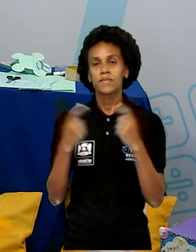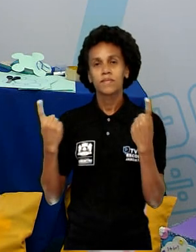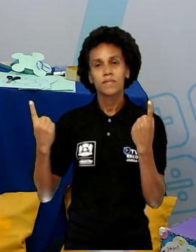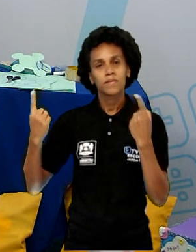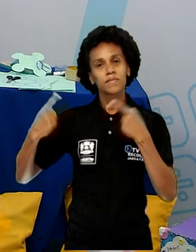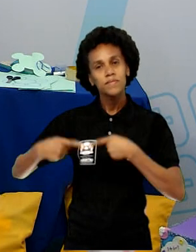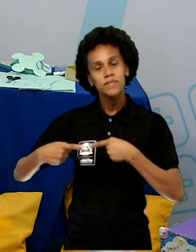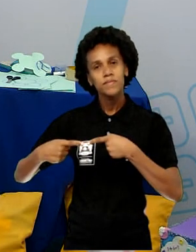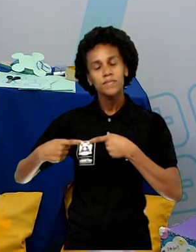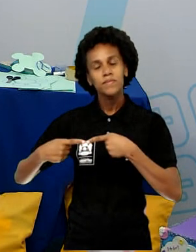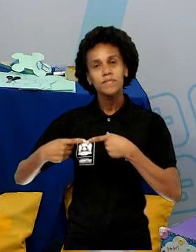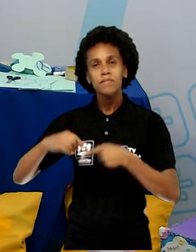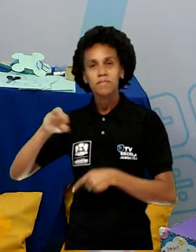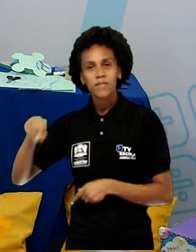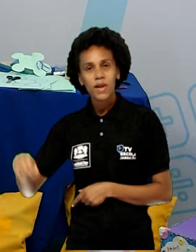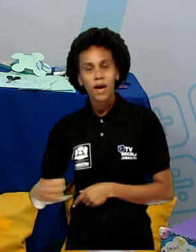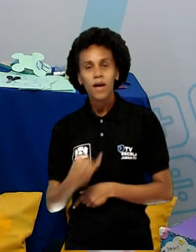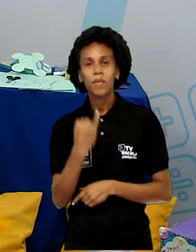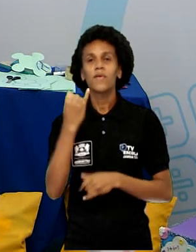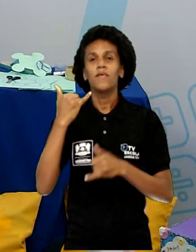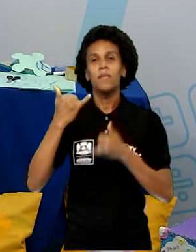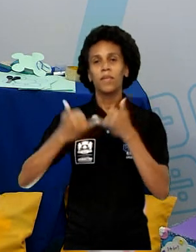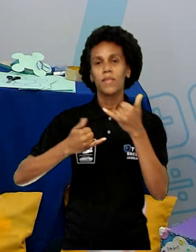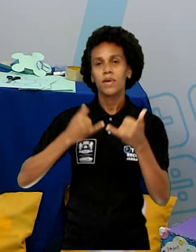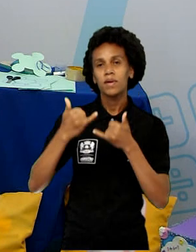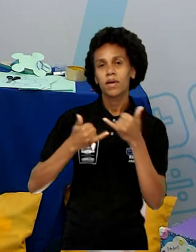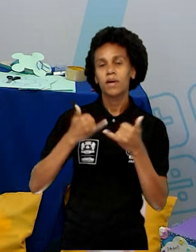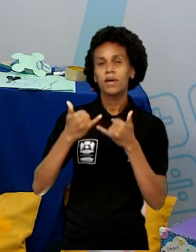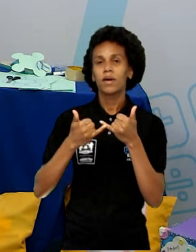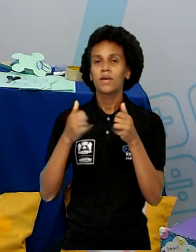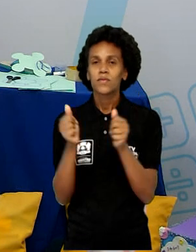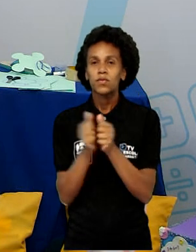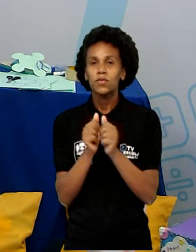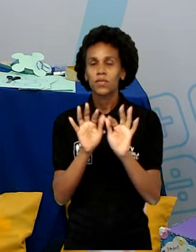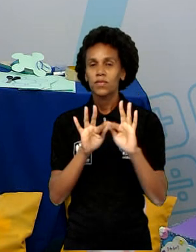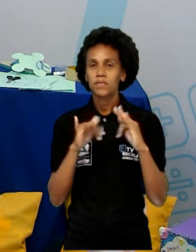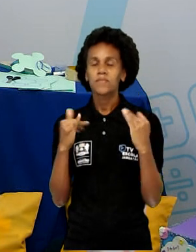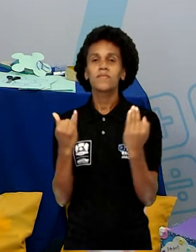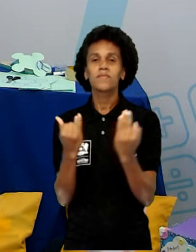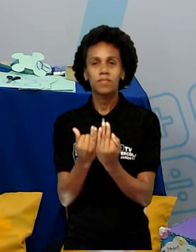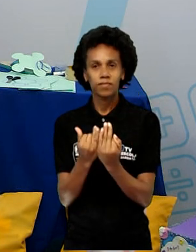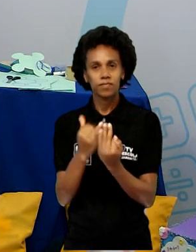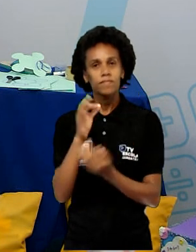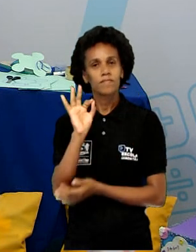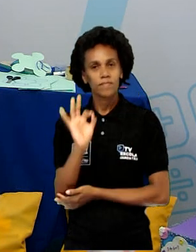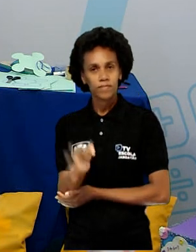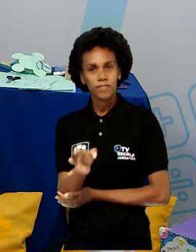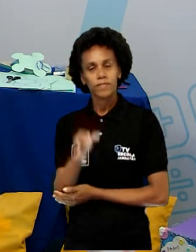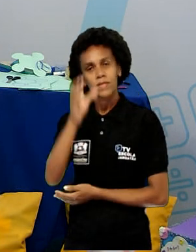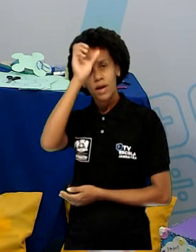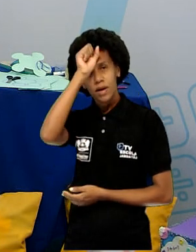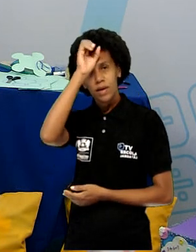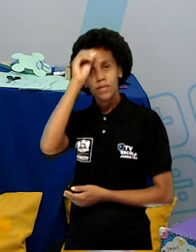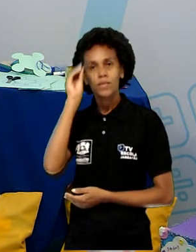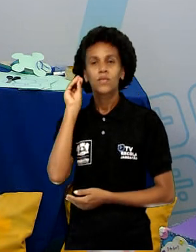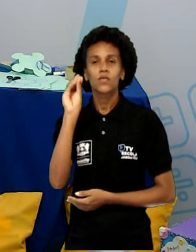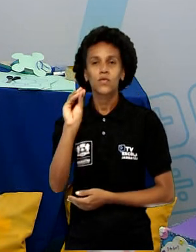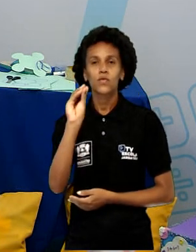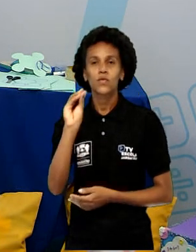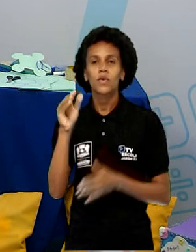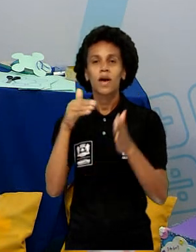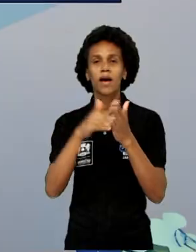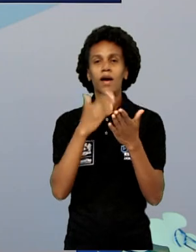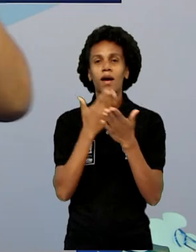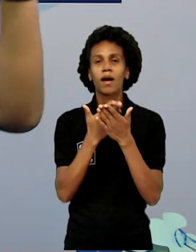aproveitem. Brinquem bastante com a família. Está certo? E aprendam. Um beijo e até a próxima